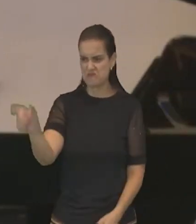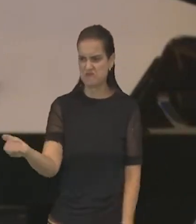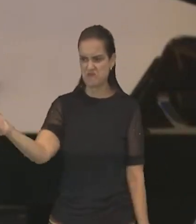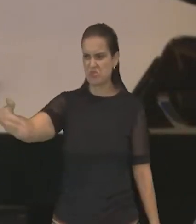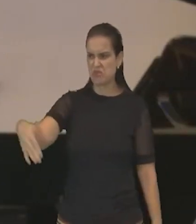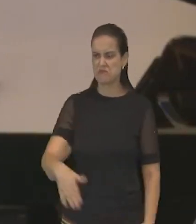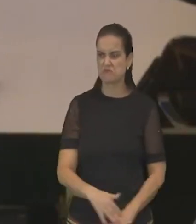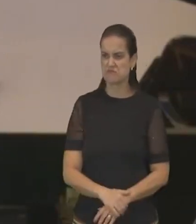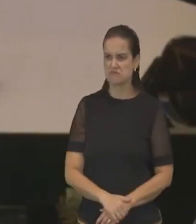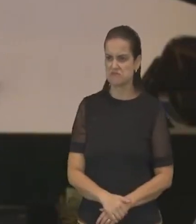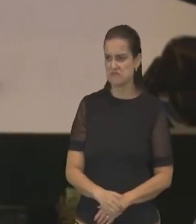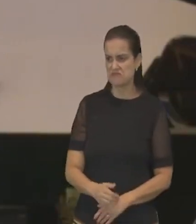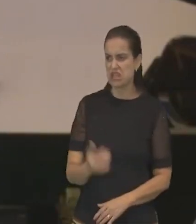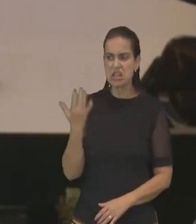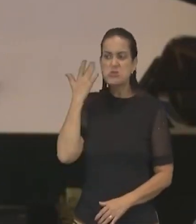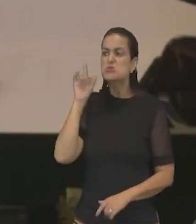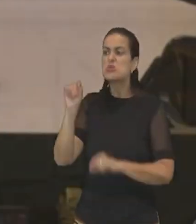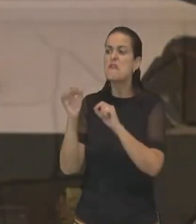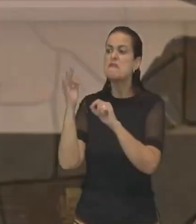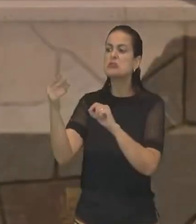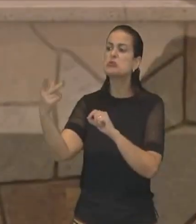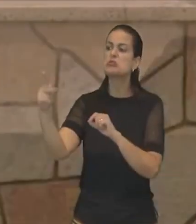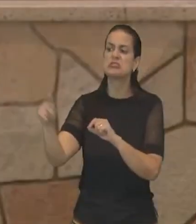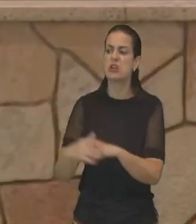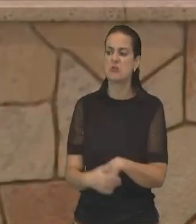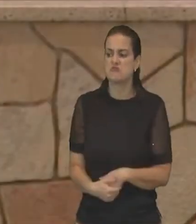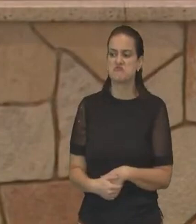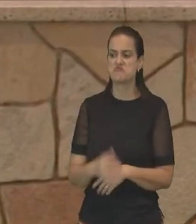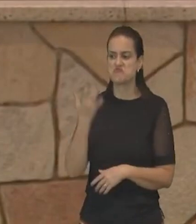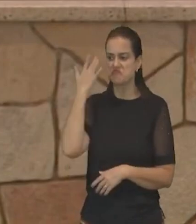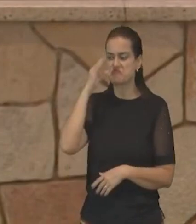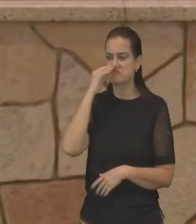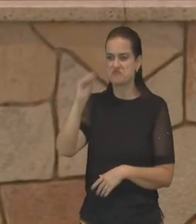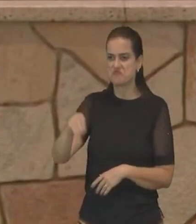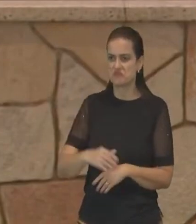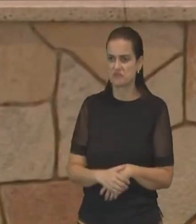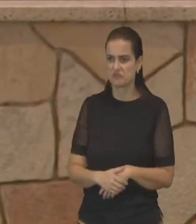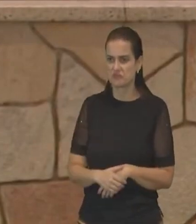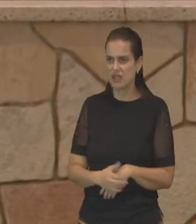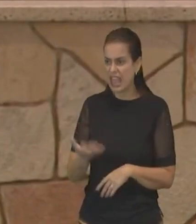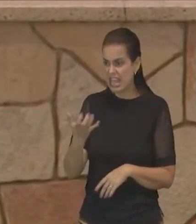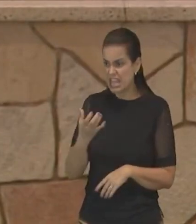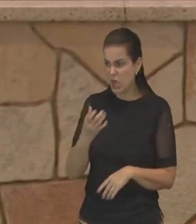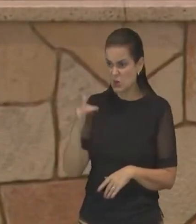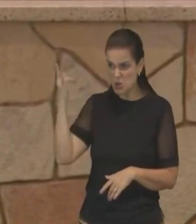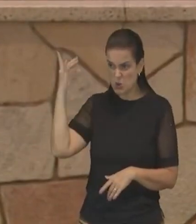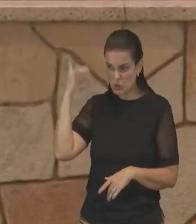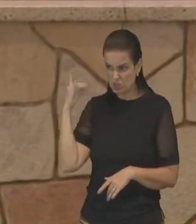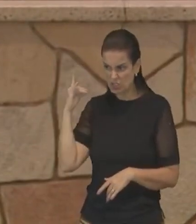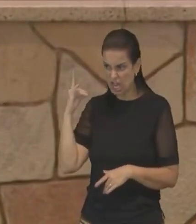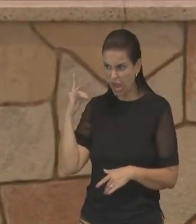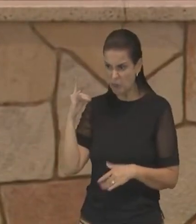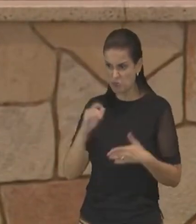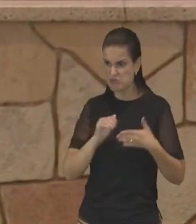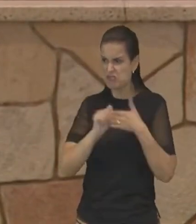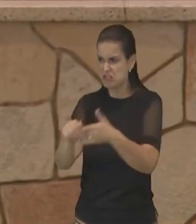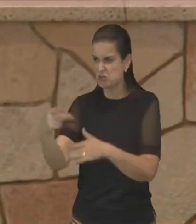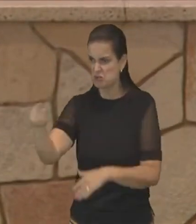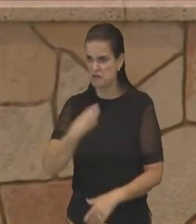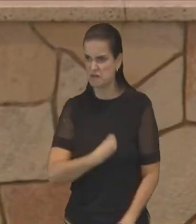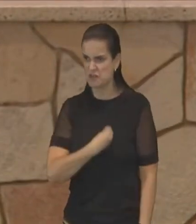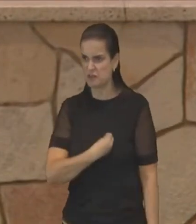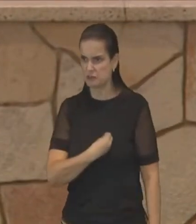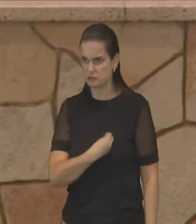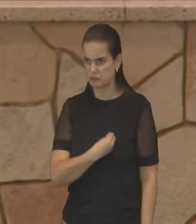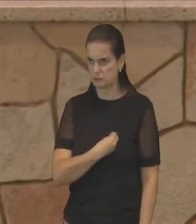eu não sei o que será de você, eu quero que o diabo te carregue. Está repreendido em nome de Jesus.